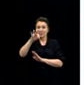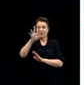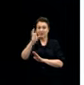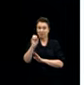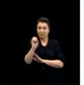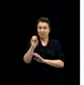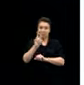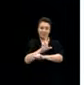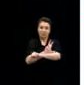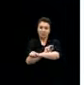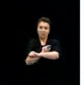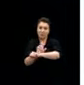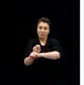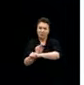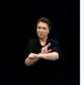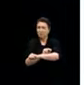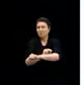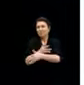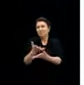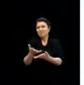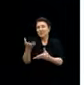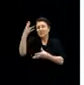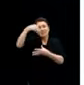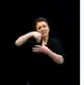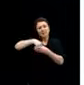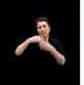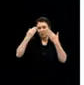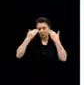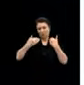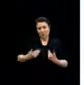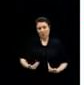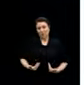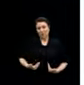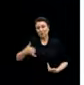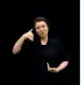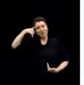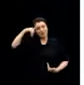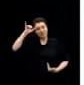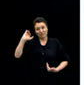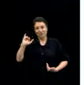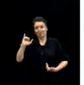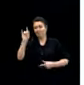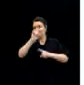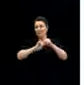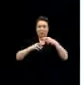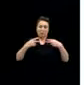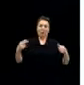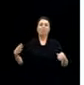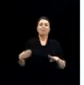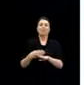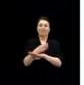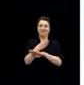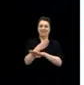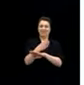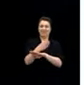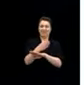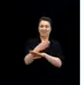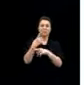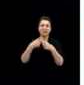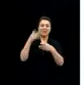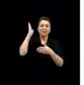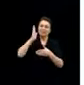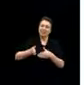músculo estriado esquelético também já está lá dentro do corpo, não vai estar ali na linha de frente, né, de